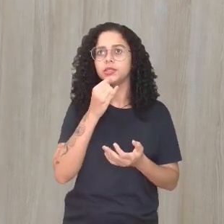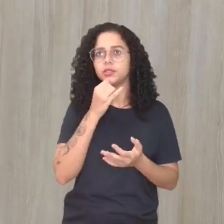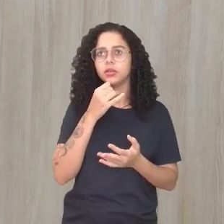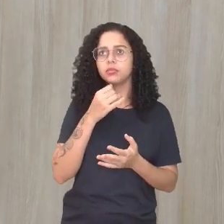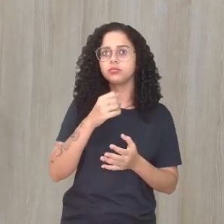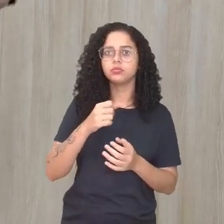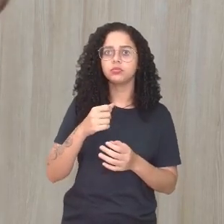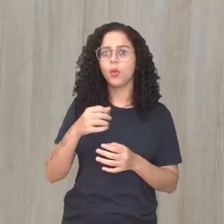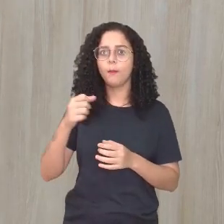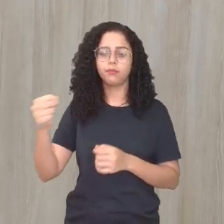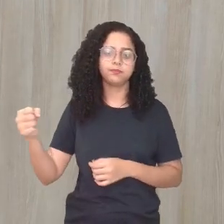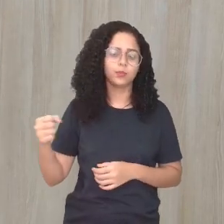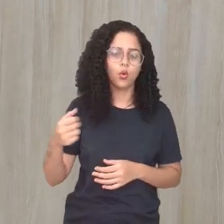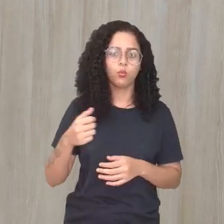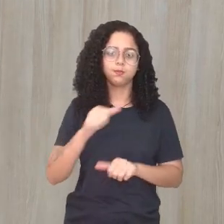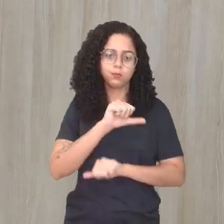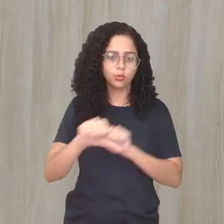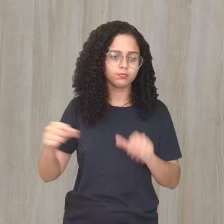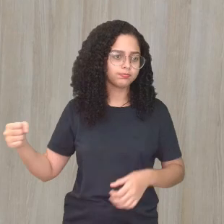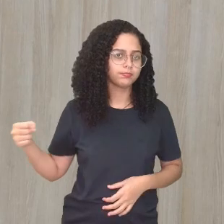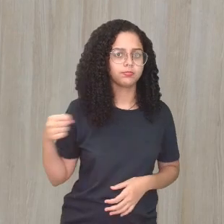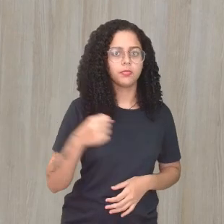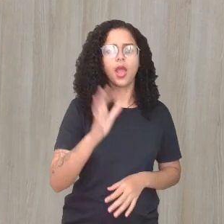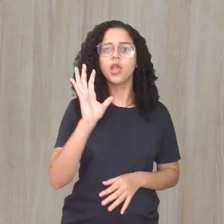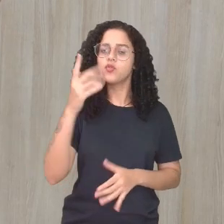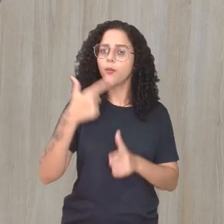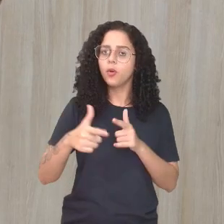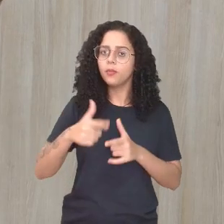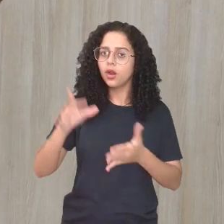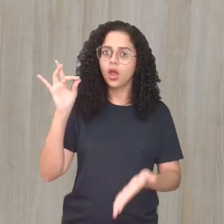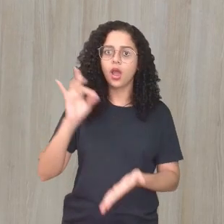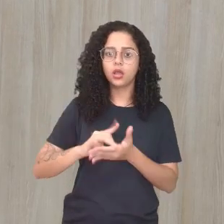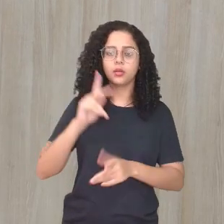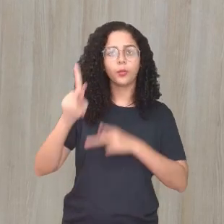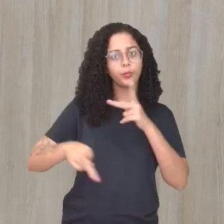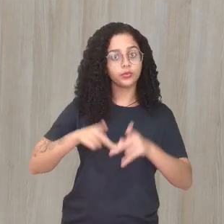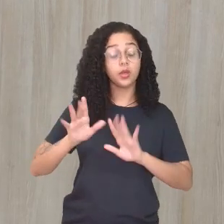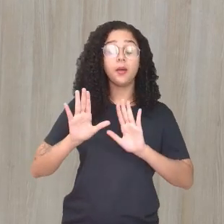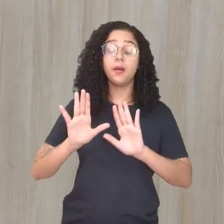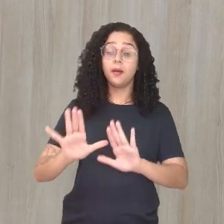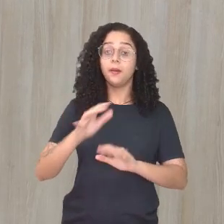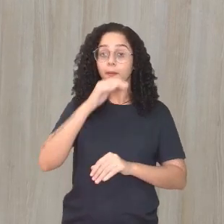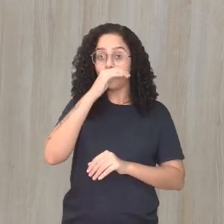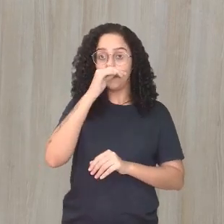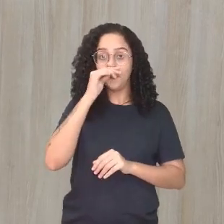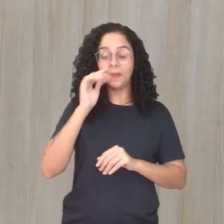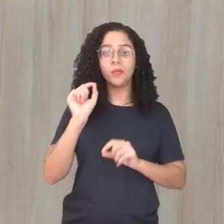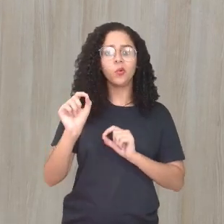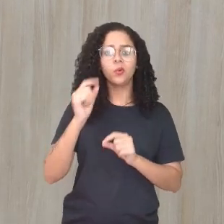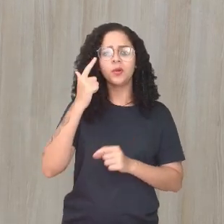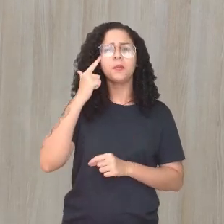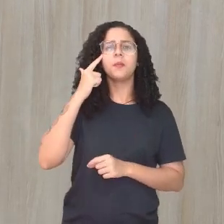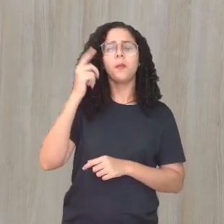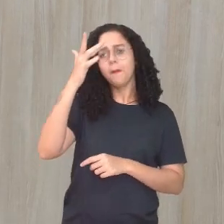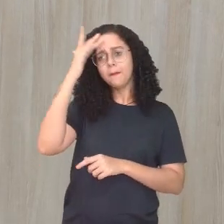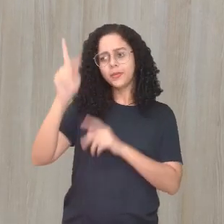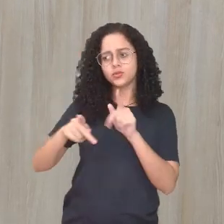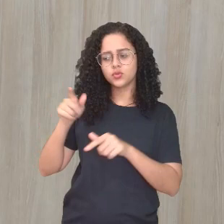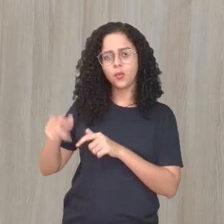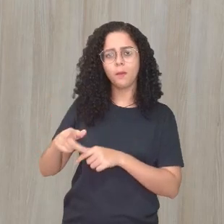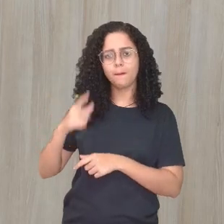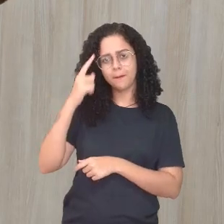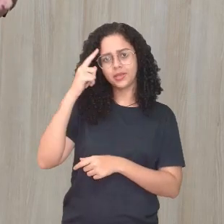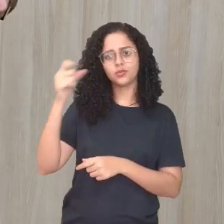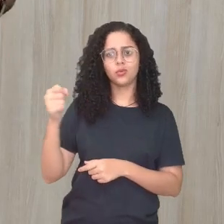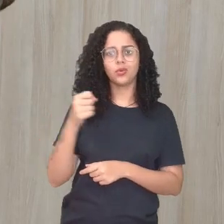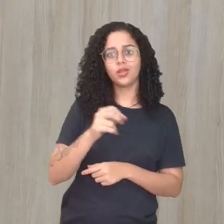colocar no lugar para resolver os problemas reais da população, né? Mas aí o que o pessoal vai pensar, né, para colocar no lugar é